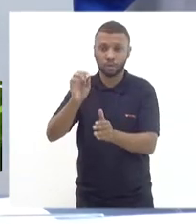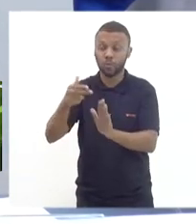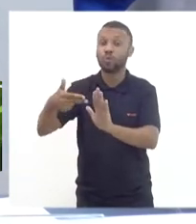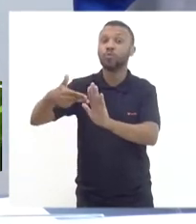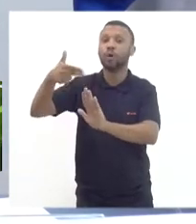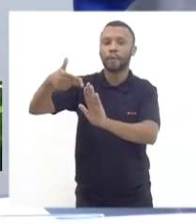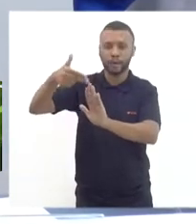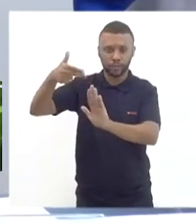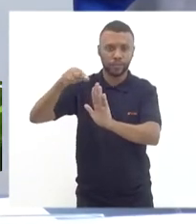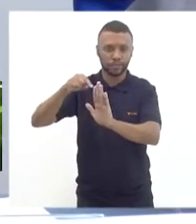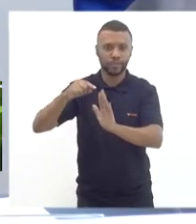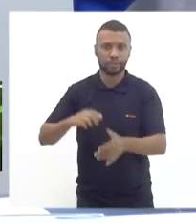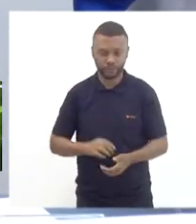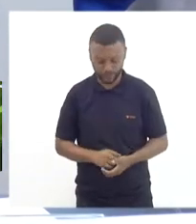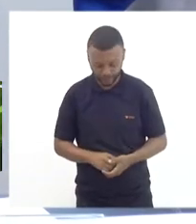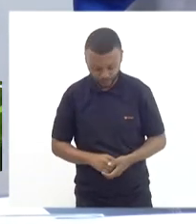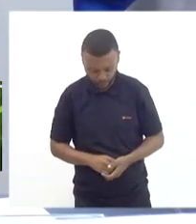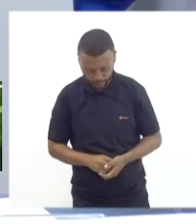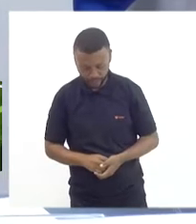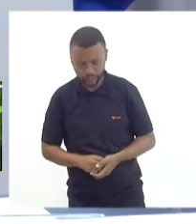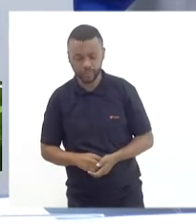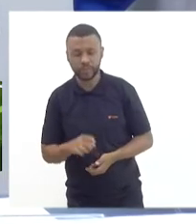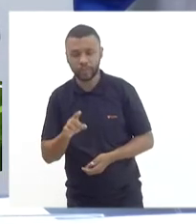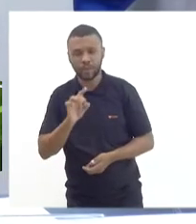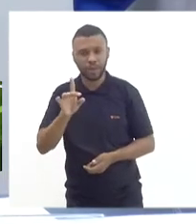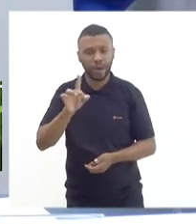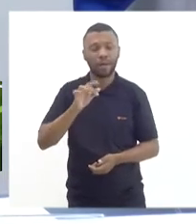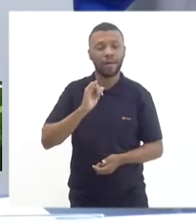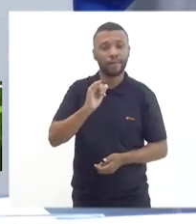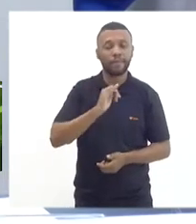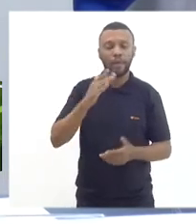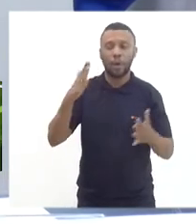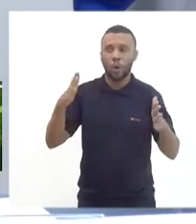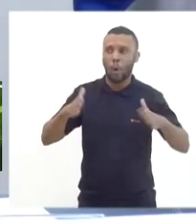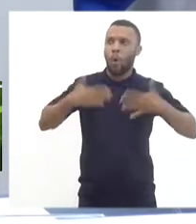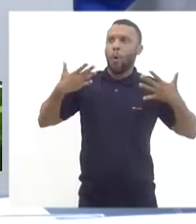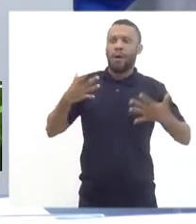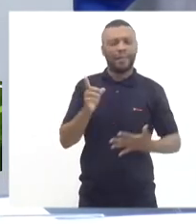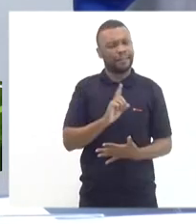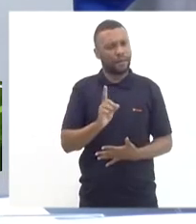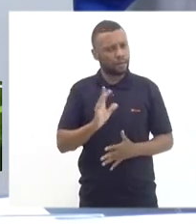senhor não se assustar,